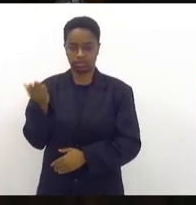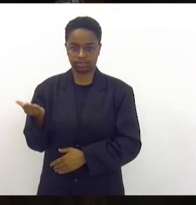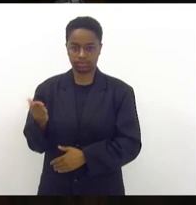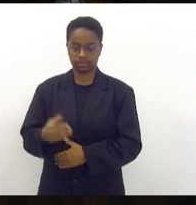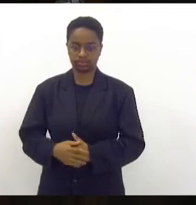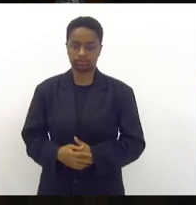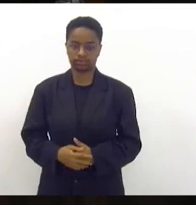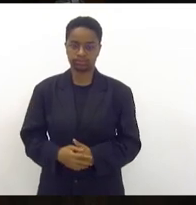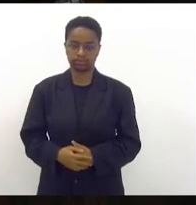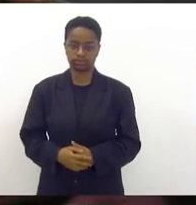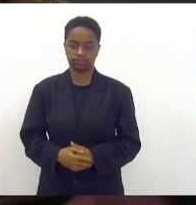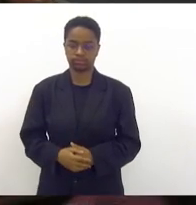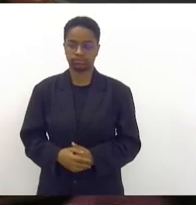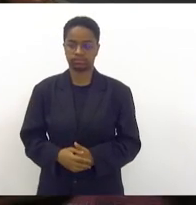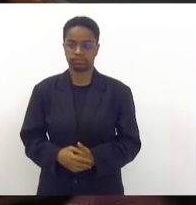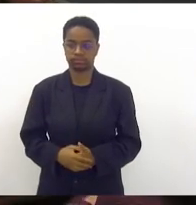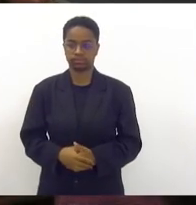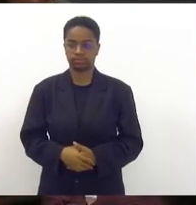Monteiro.